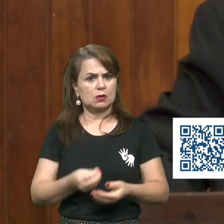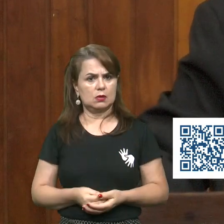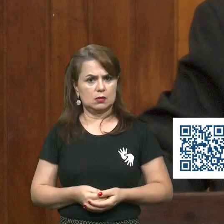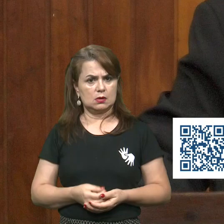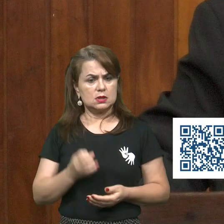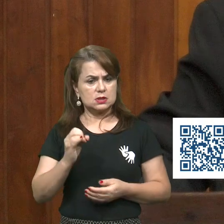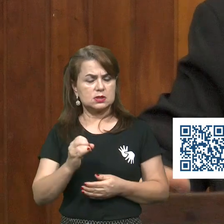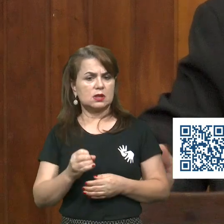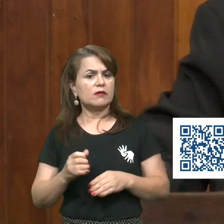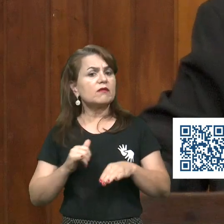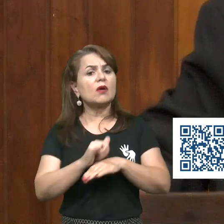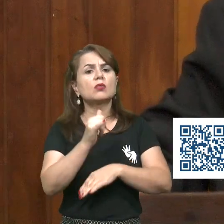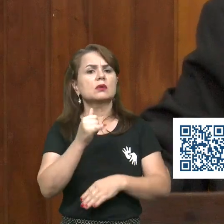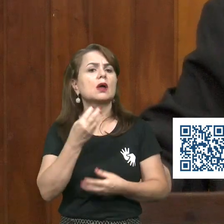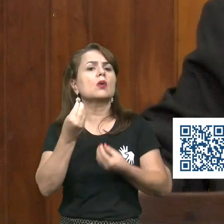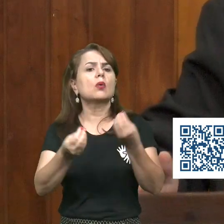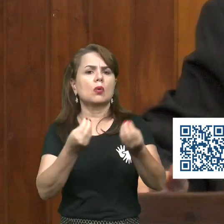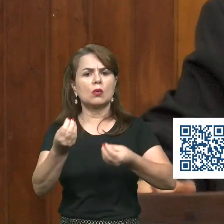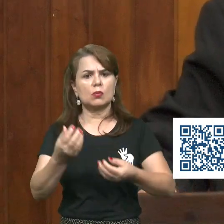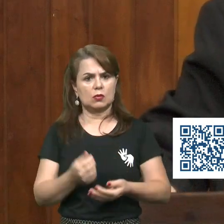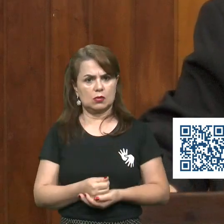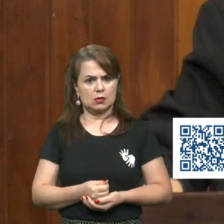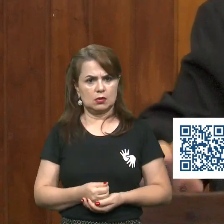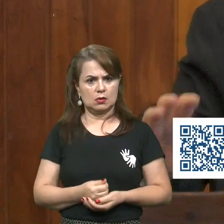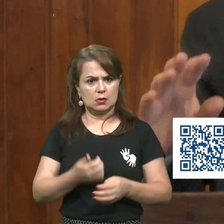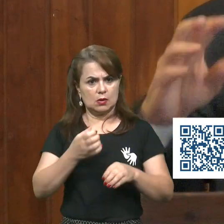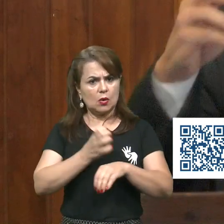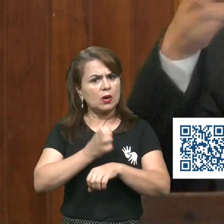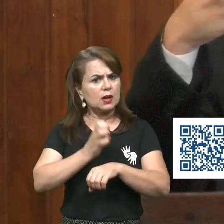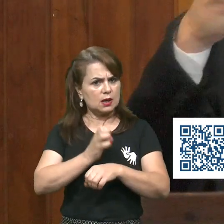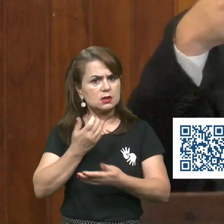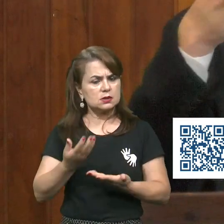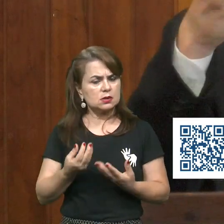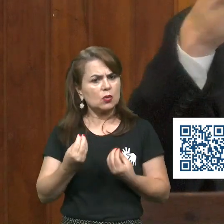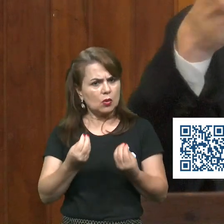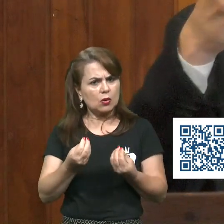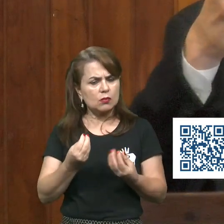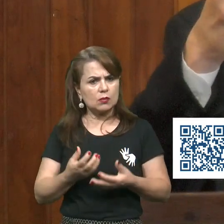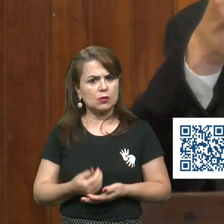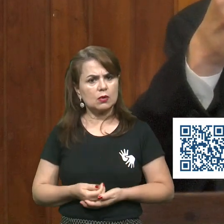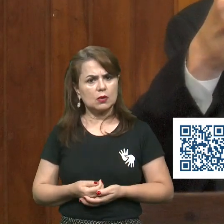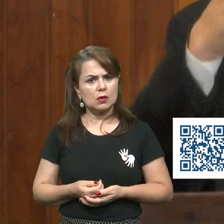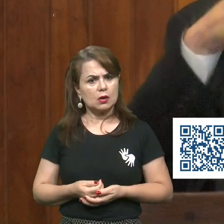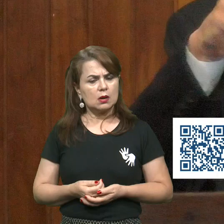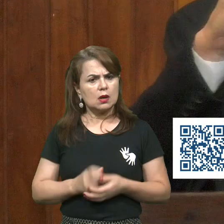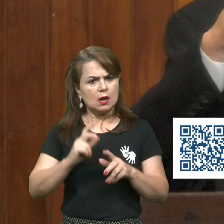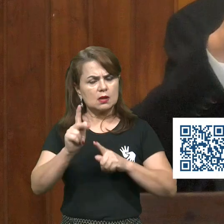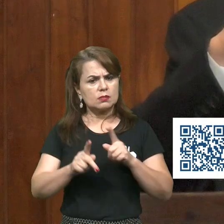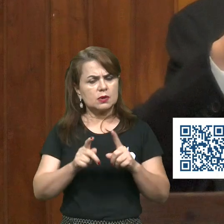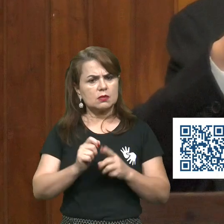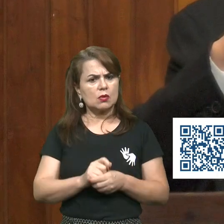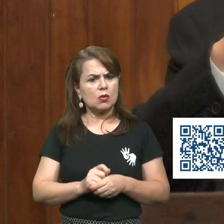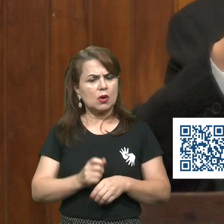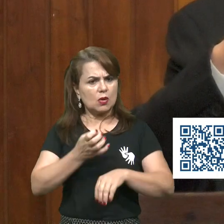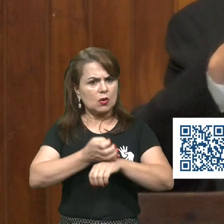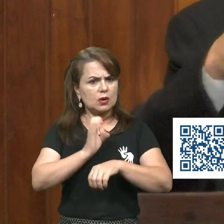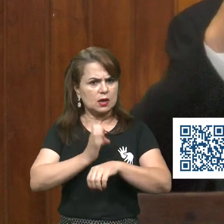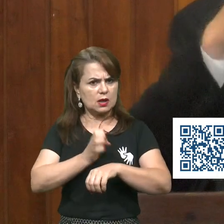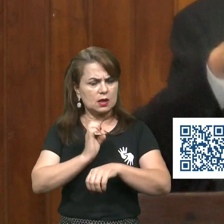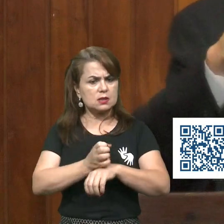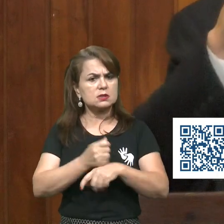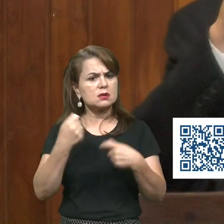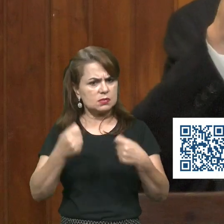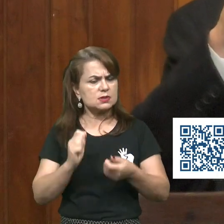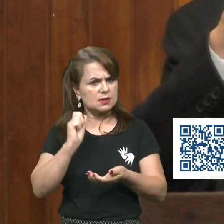comparecer para fazer as horas extras? Porque ninguém está recebendo hora extra sem fazê-las, sem